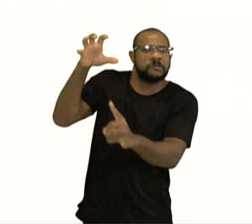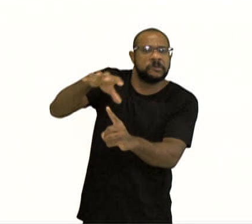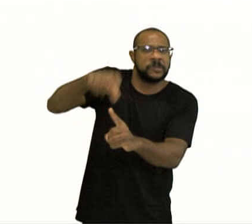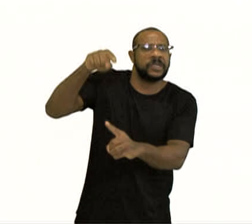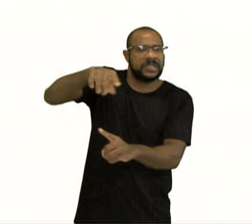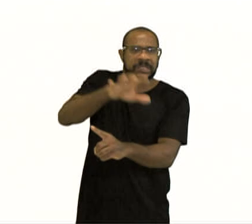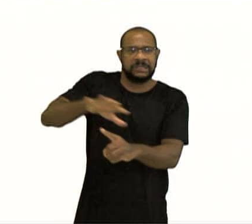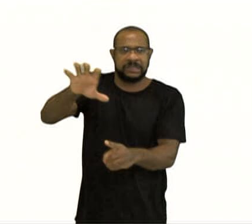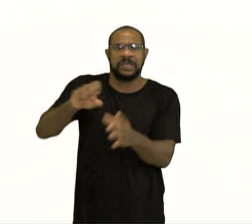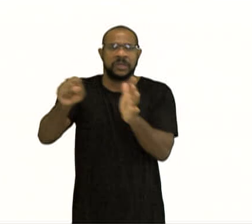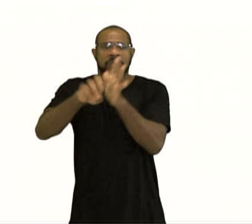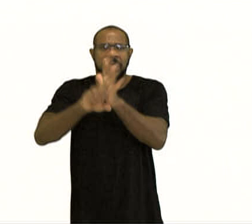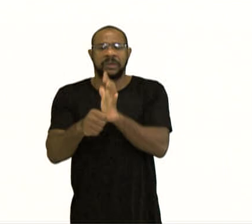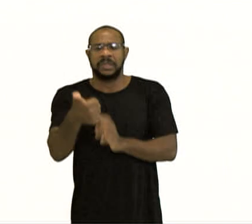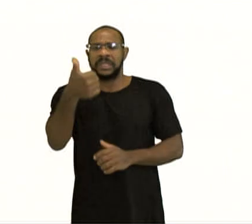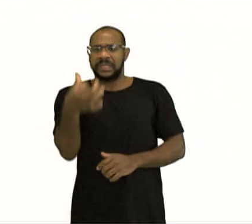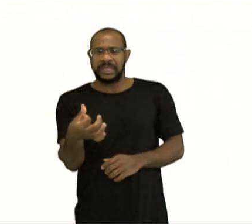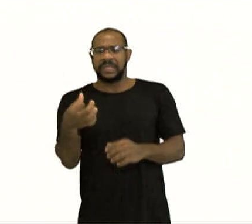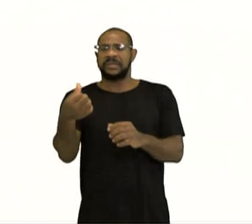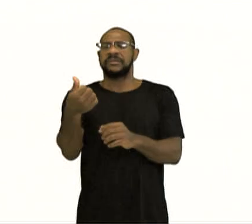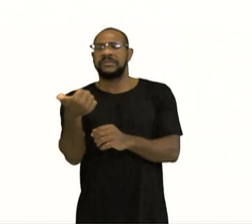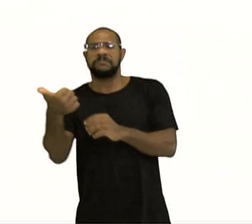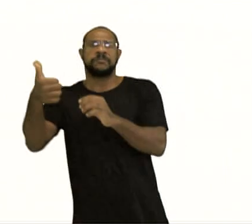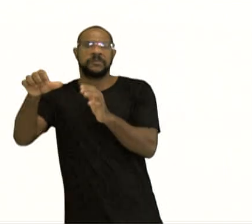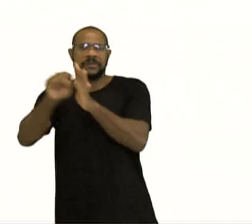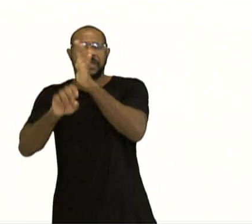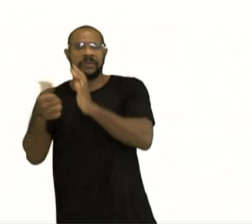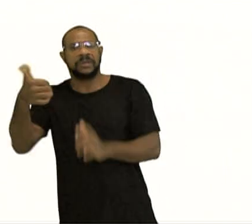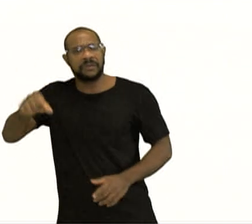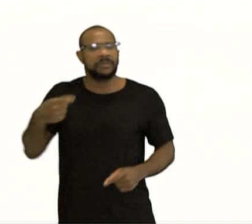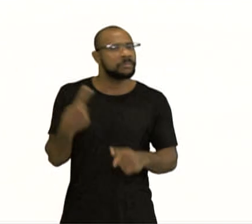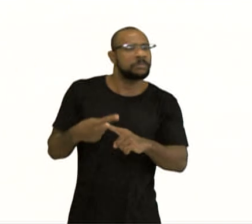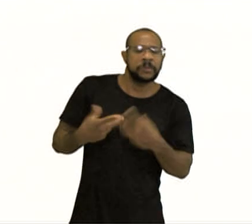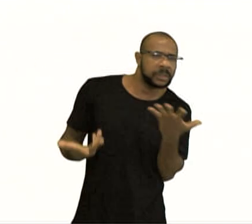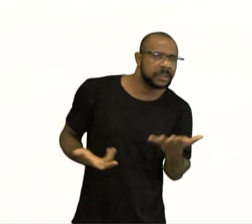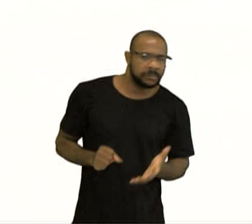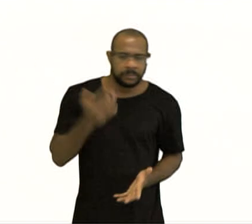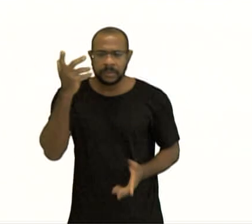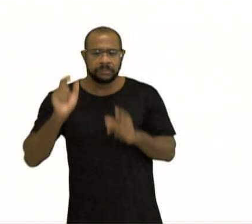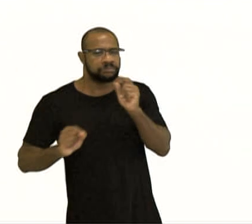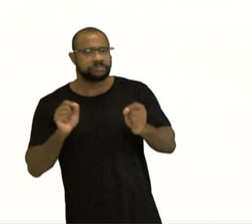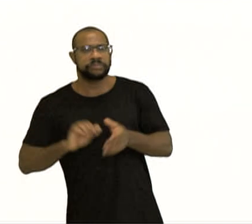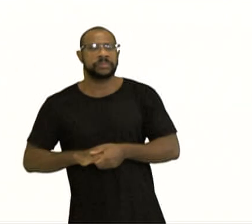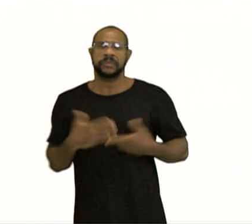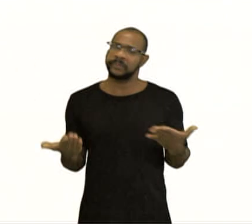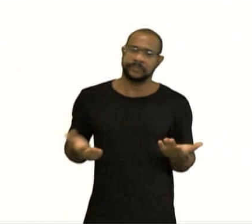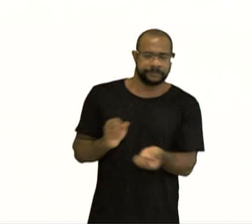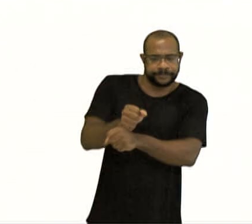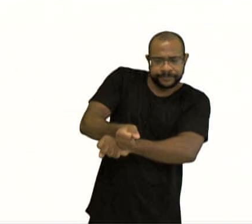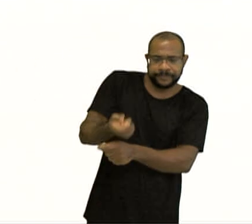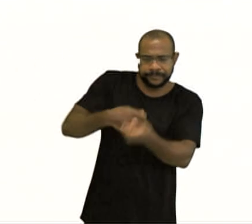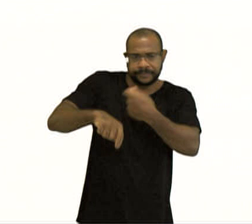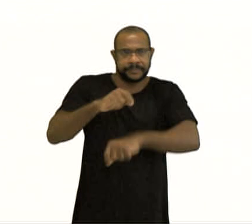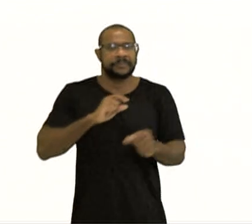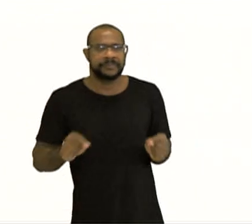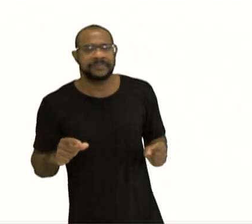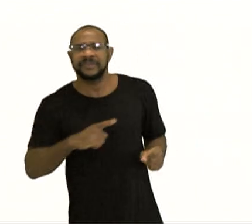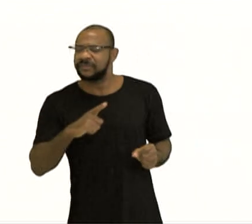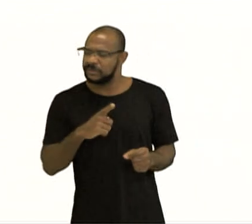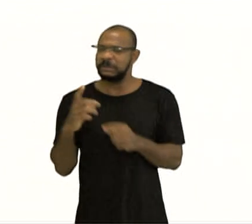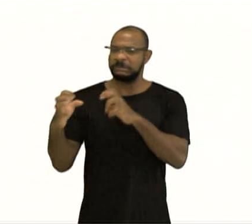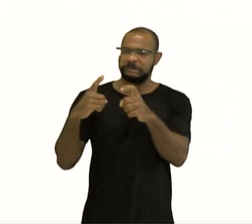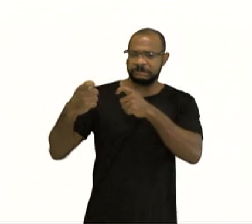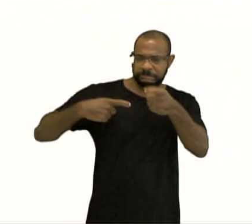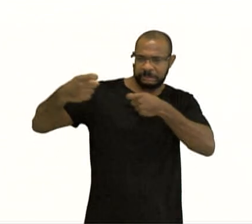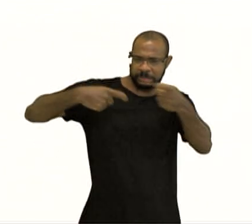séculos 16 e 19? A gente tem um texto aí que subsidia a nossa questão. Então o tráfico de escravos provoca guerras no